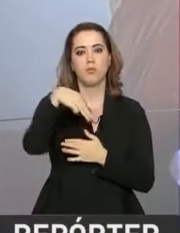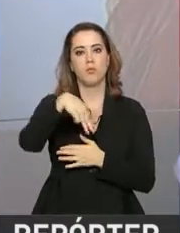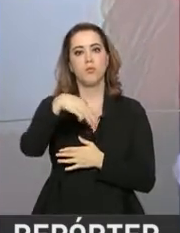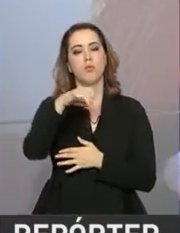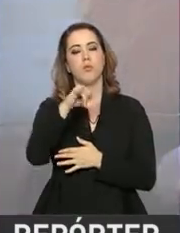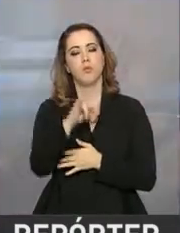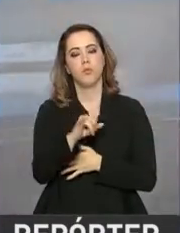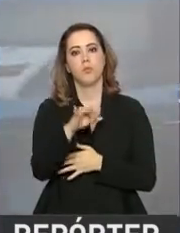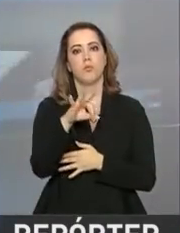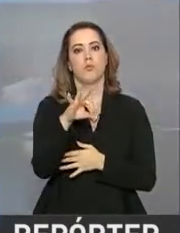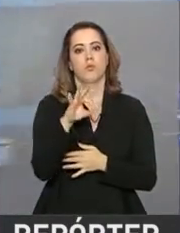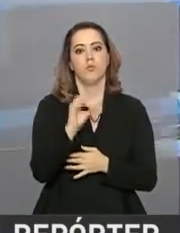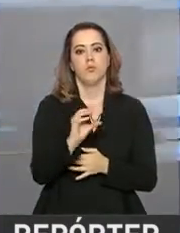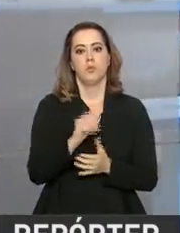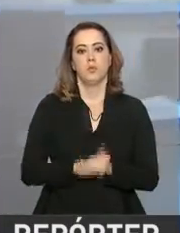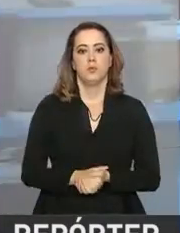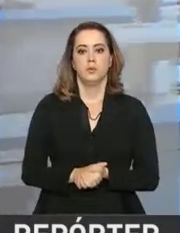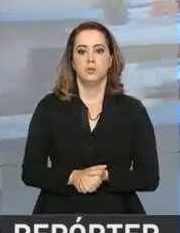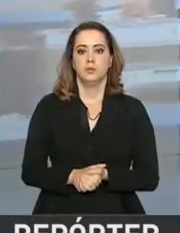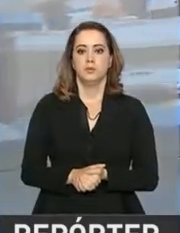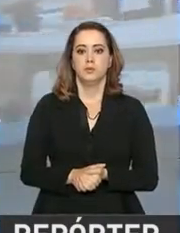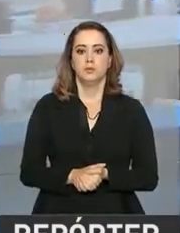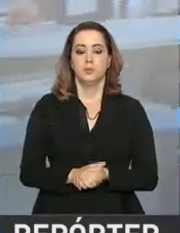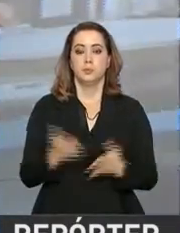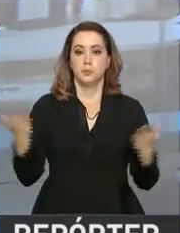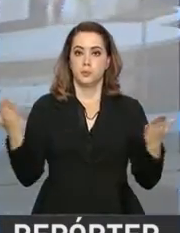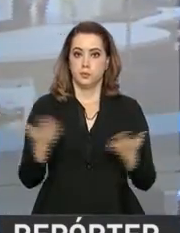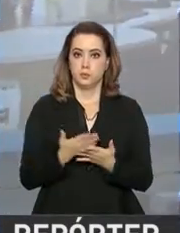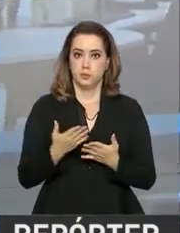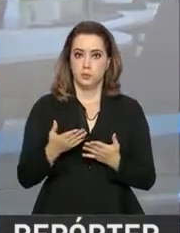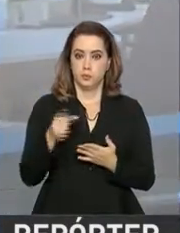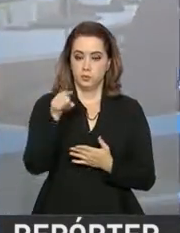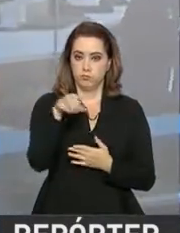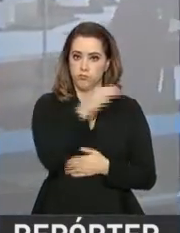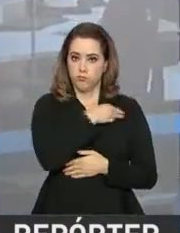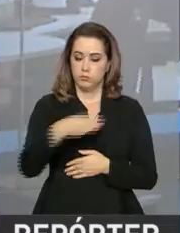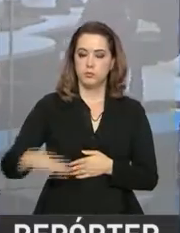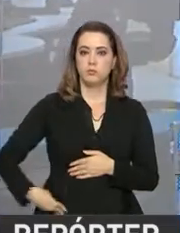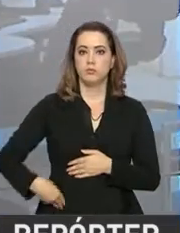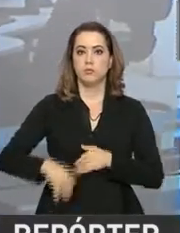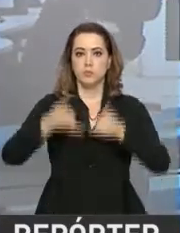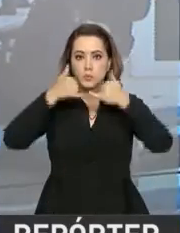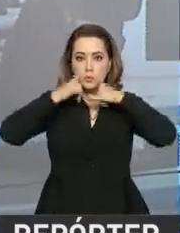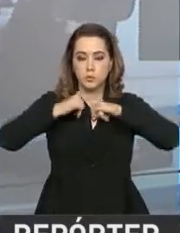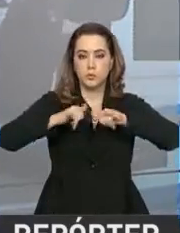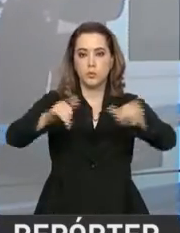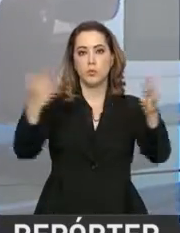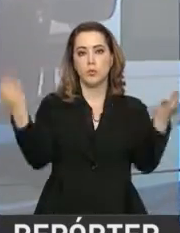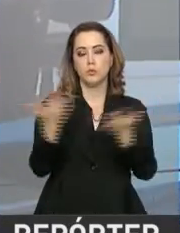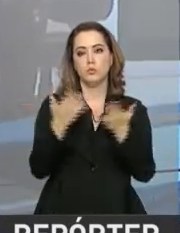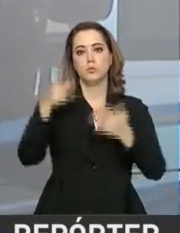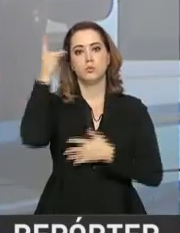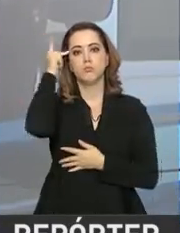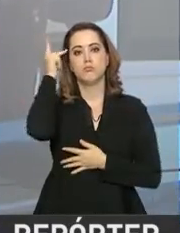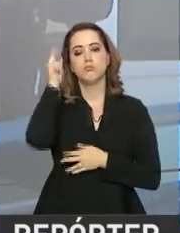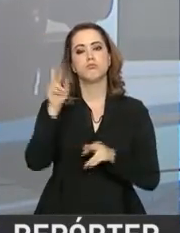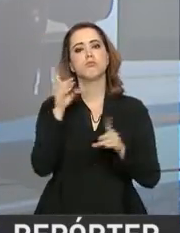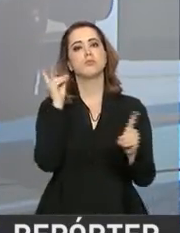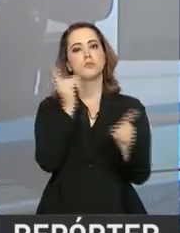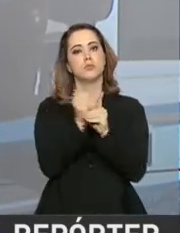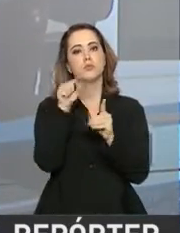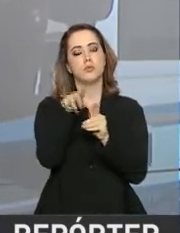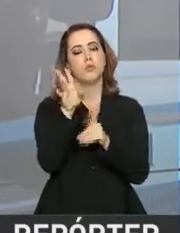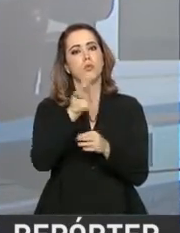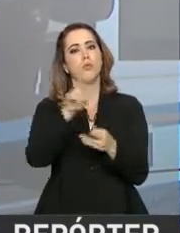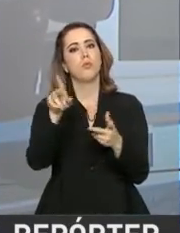integração boa tarde pelo ministro de minas e energia fernando coelho filho participou hoje em são paulo de um encontro com